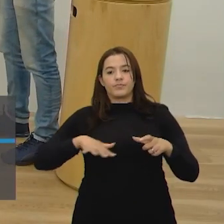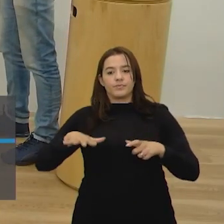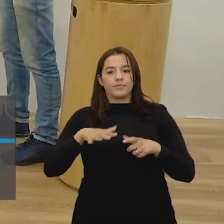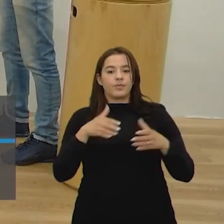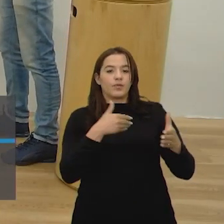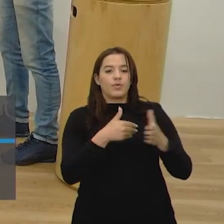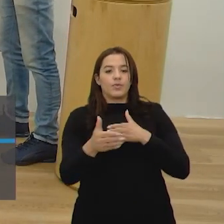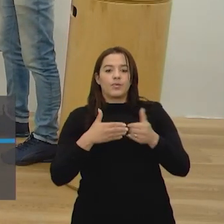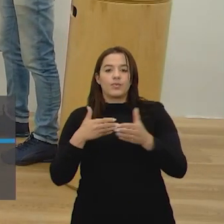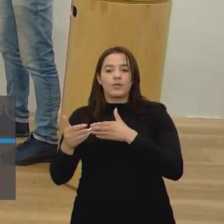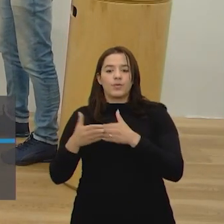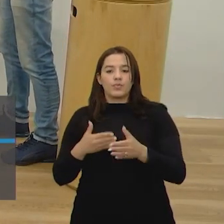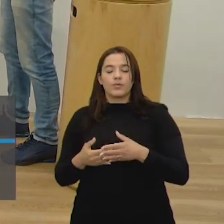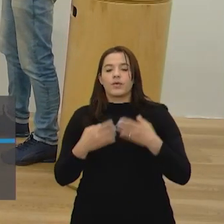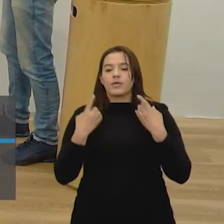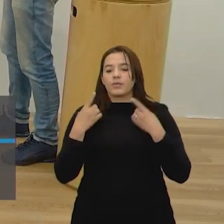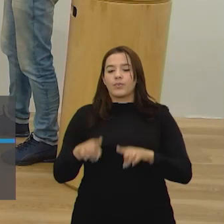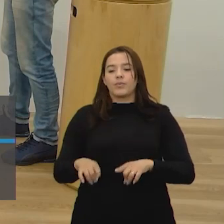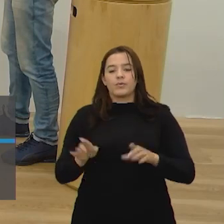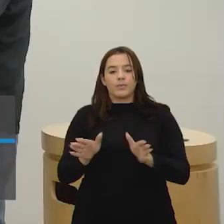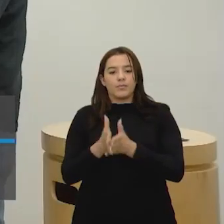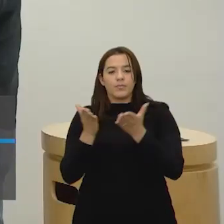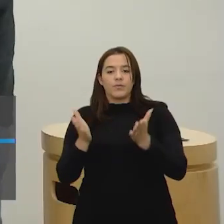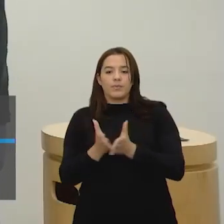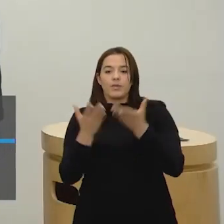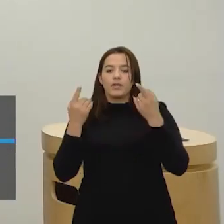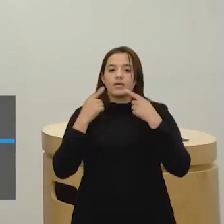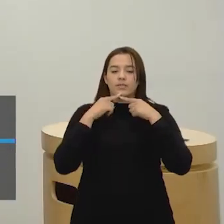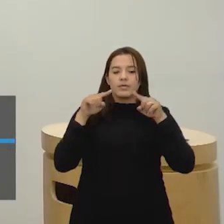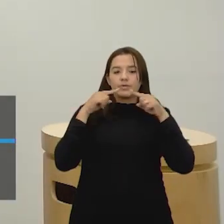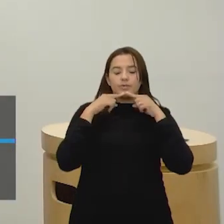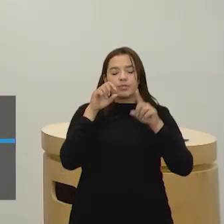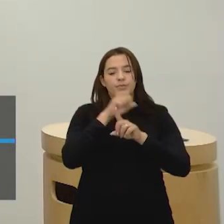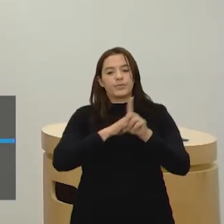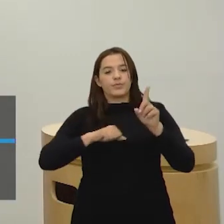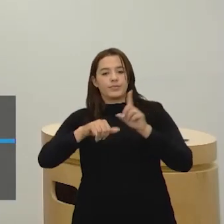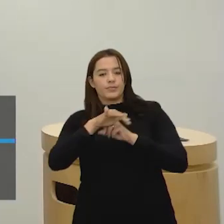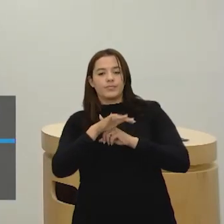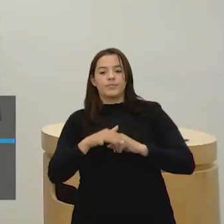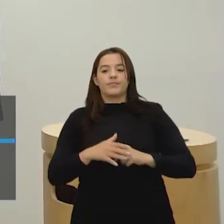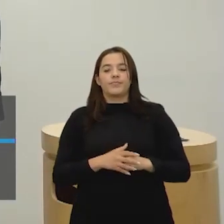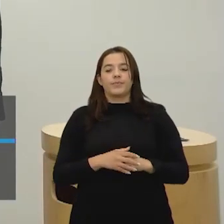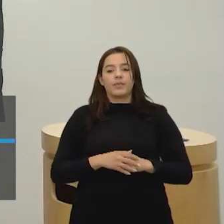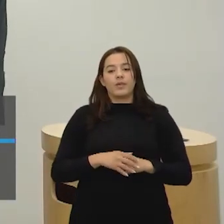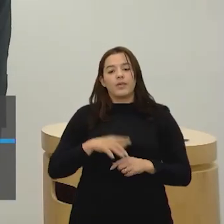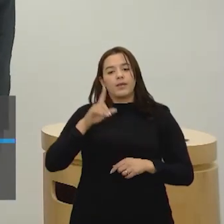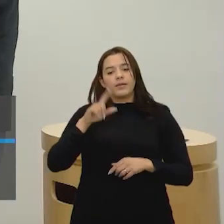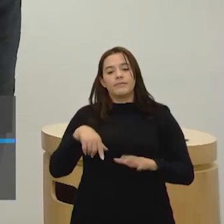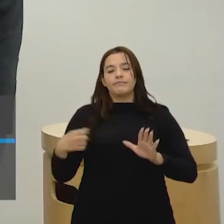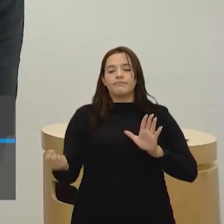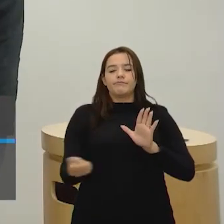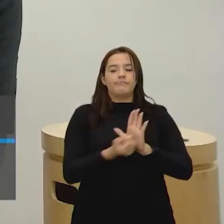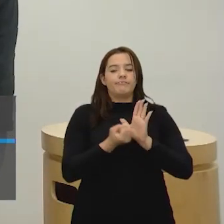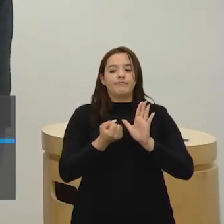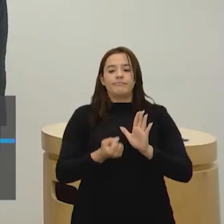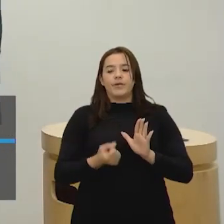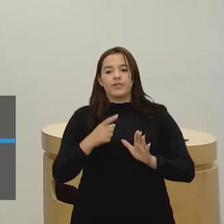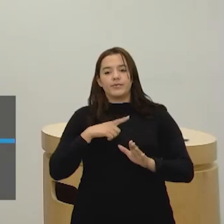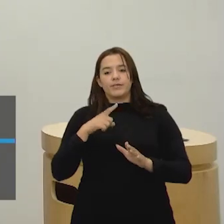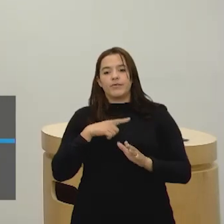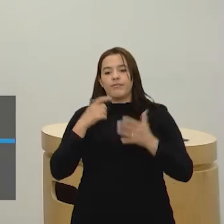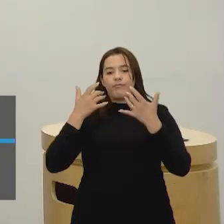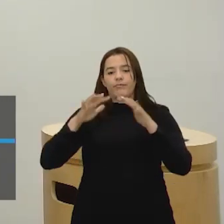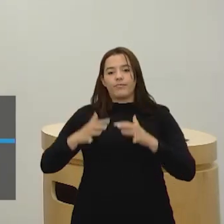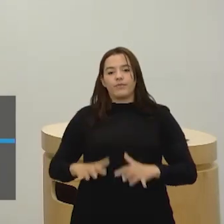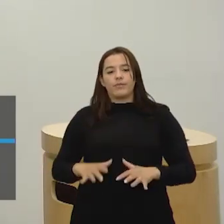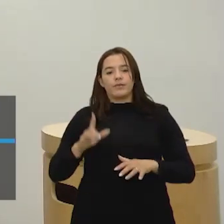tipo de combate à pobreza, qualquer tipo de crítica social é rotulado de uma forma demonizada